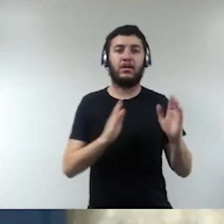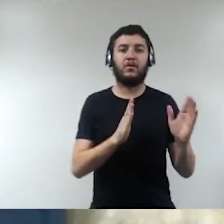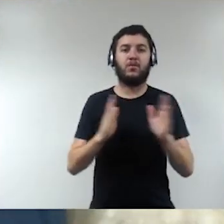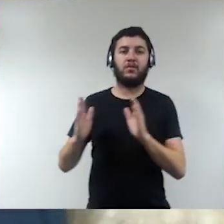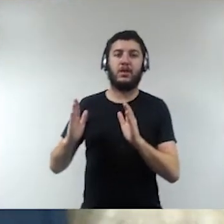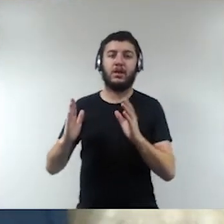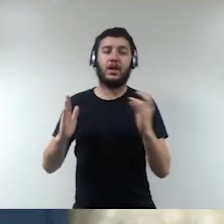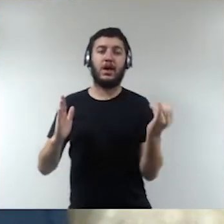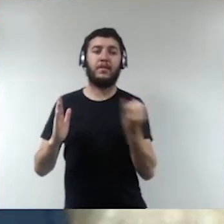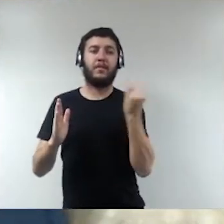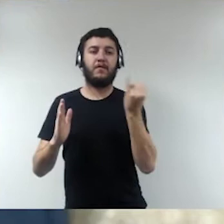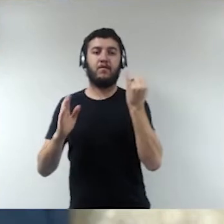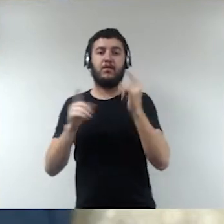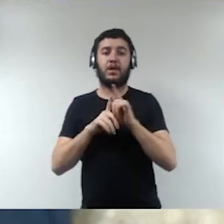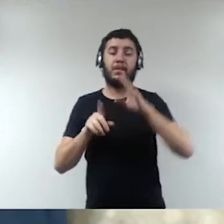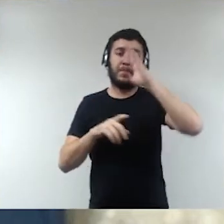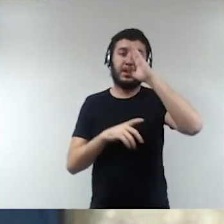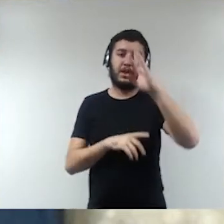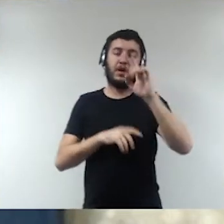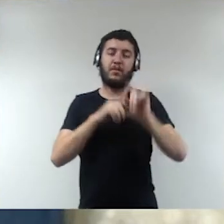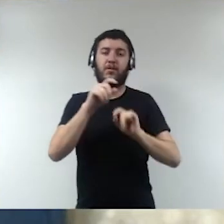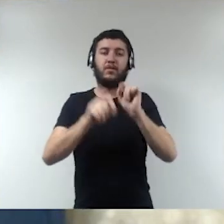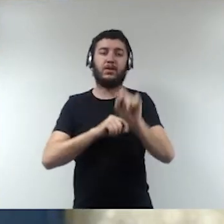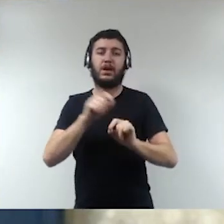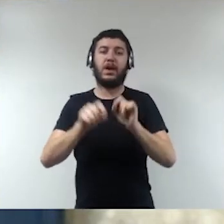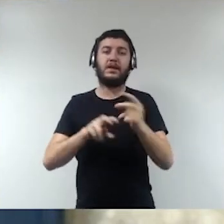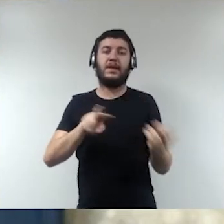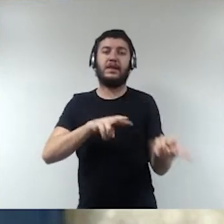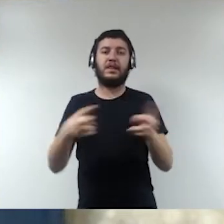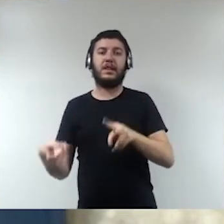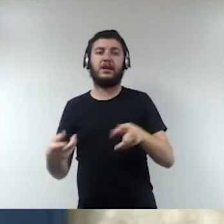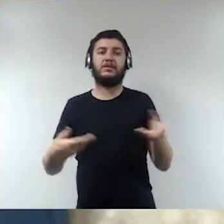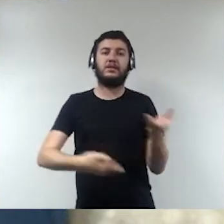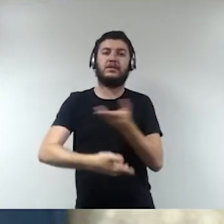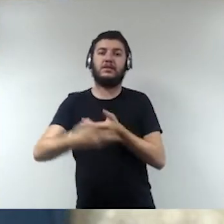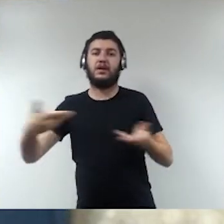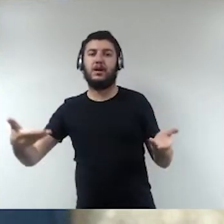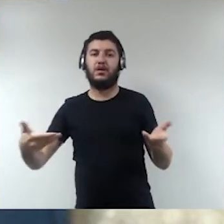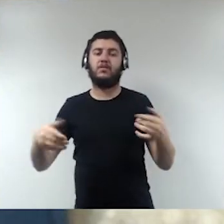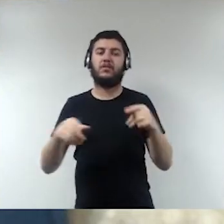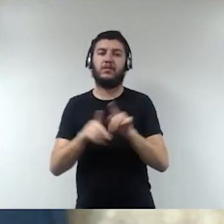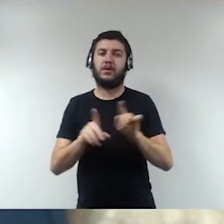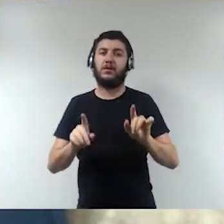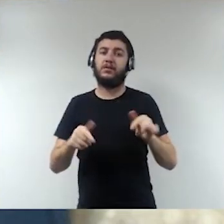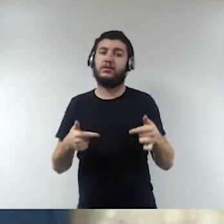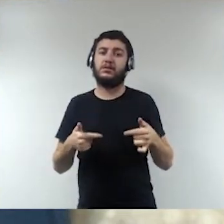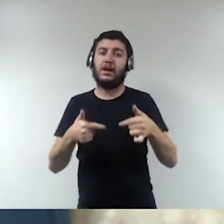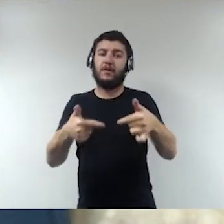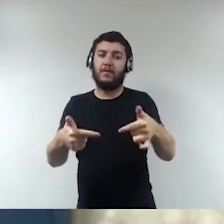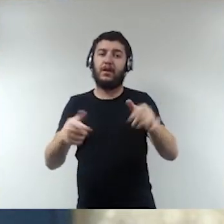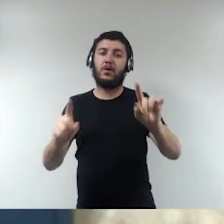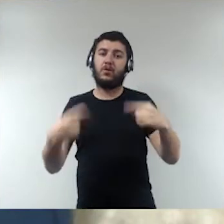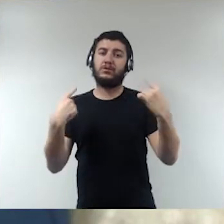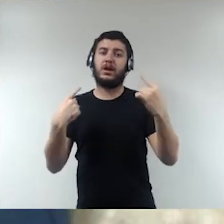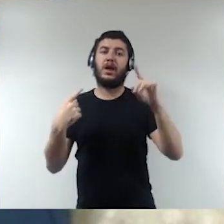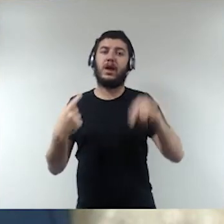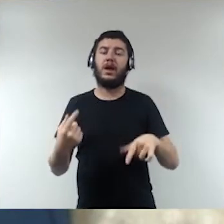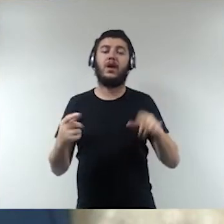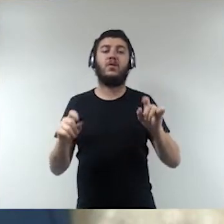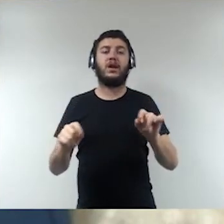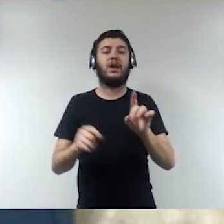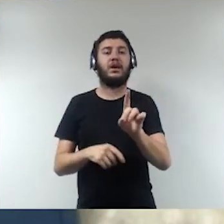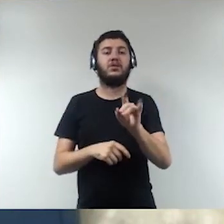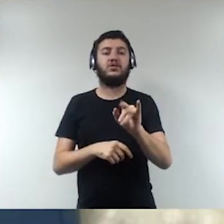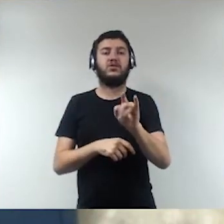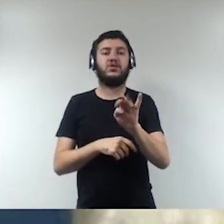uma transição que é sempre necessária. E nós temos alguns desafios. O primeiro é da inclusão digital.